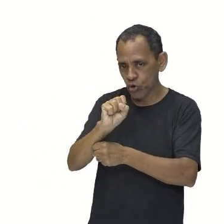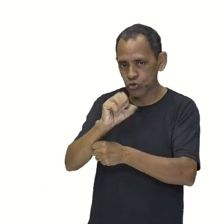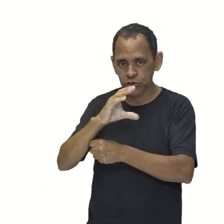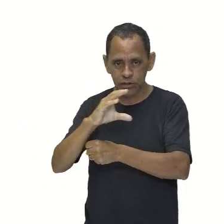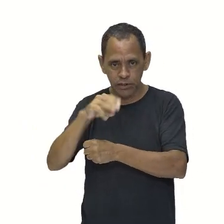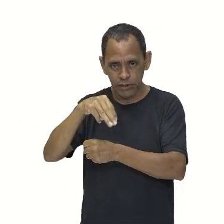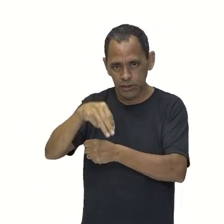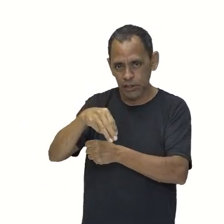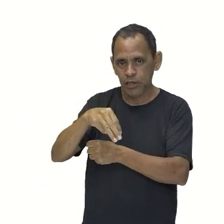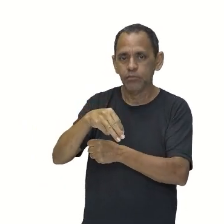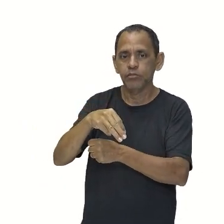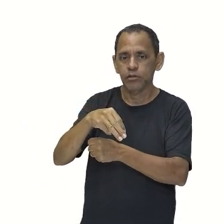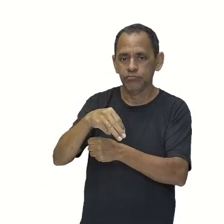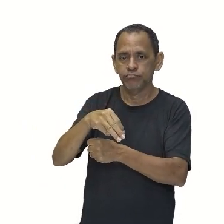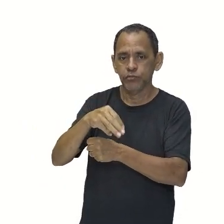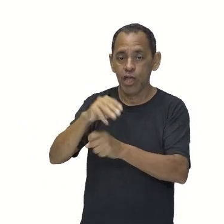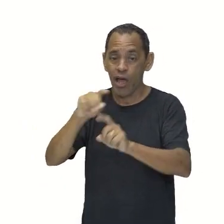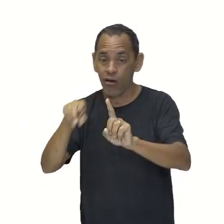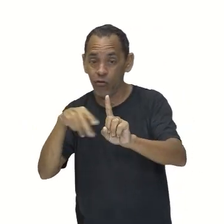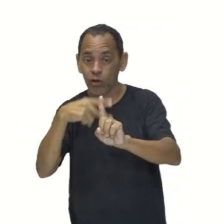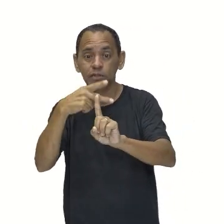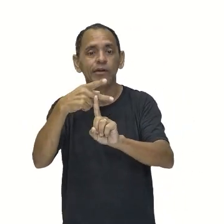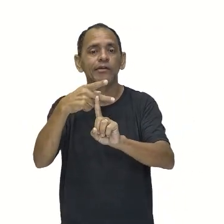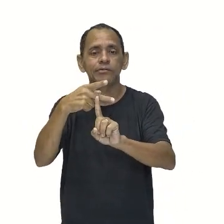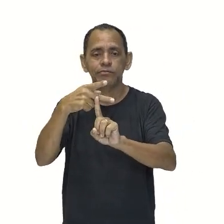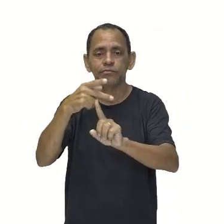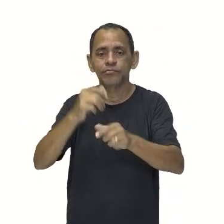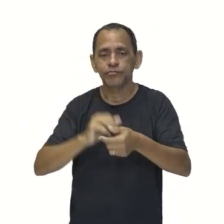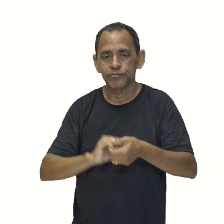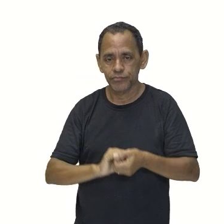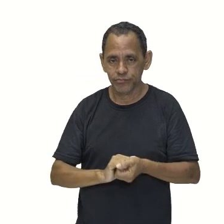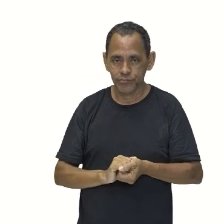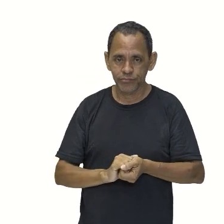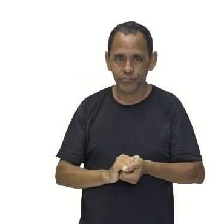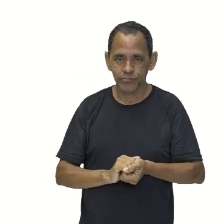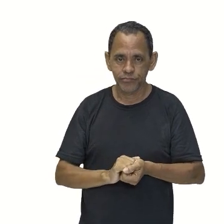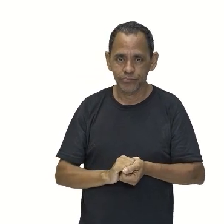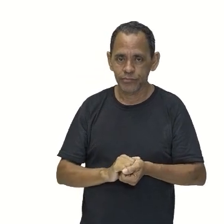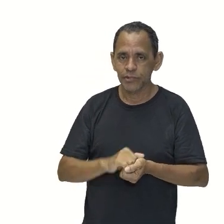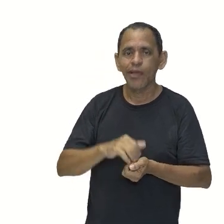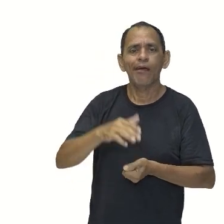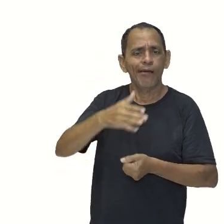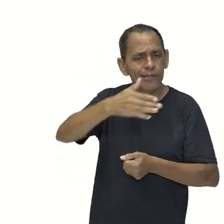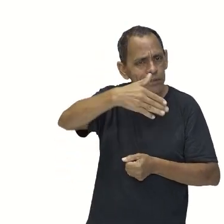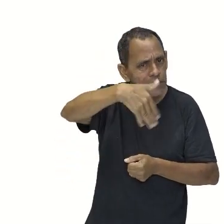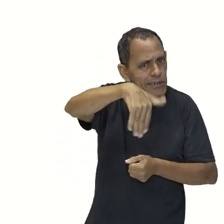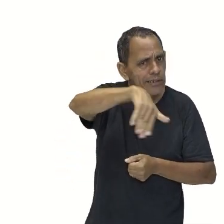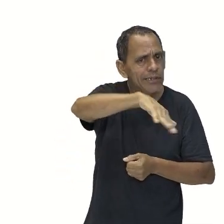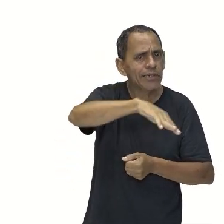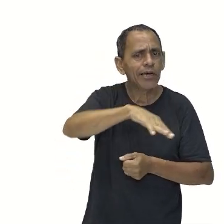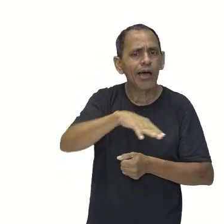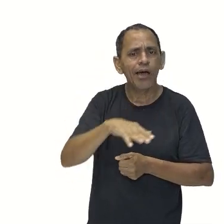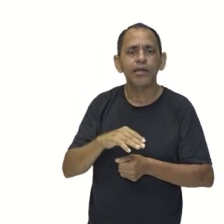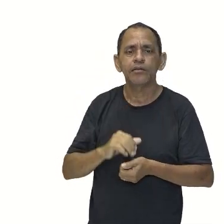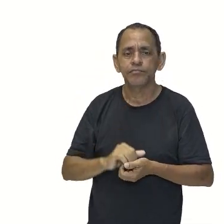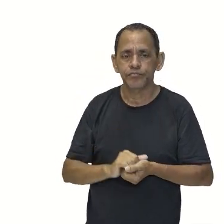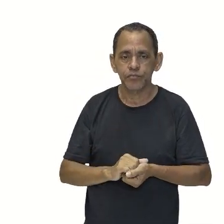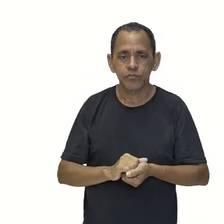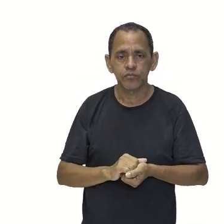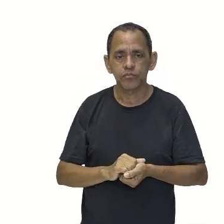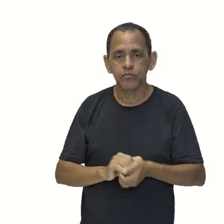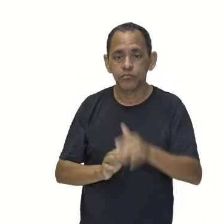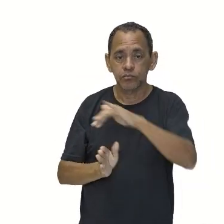ao quadrado. Beleza? Então, essa seria a área. Agora, vamos